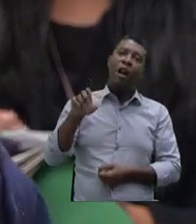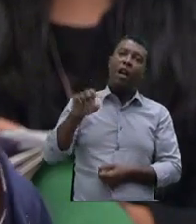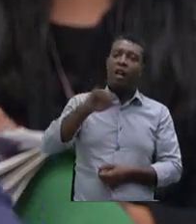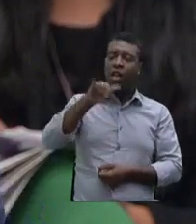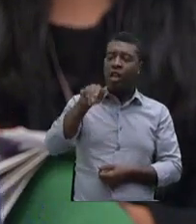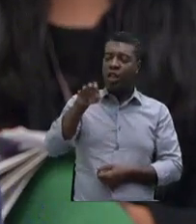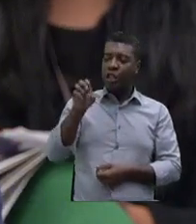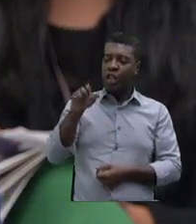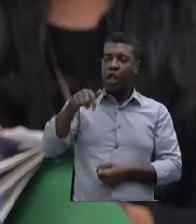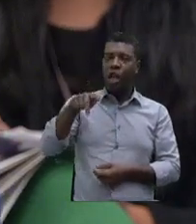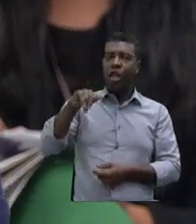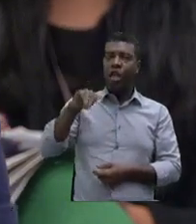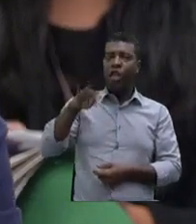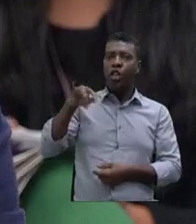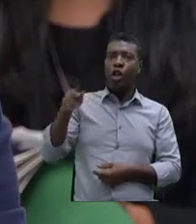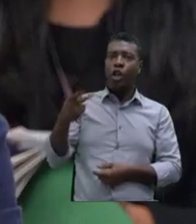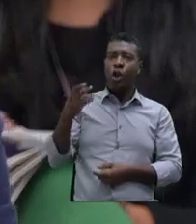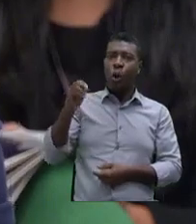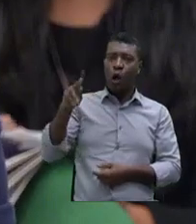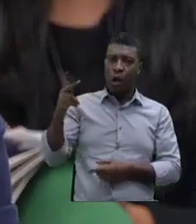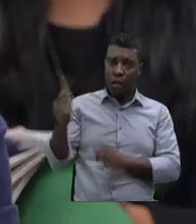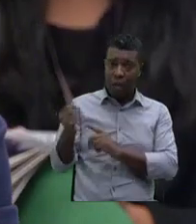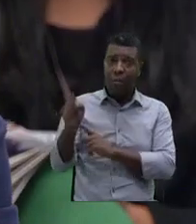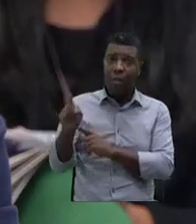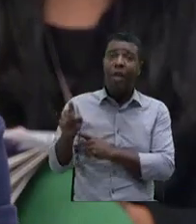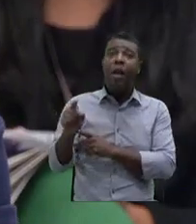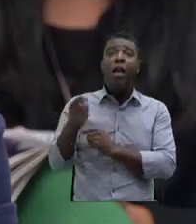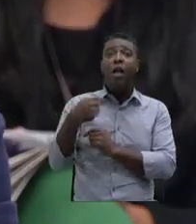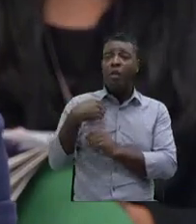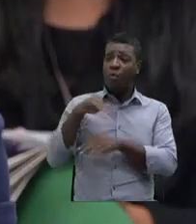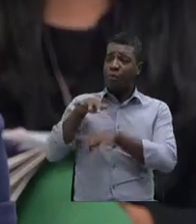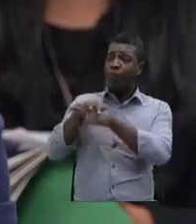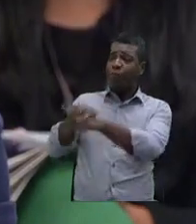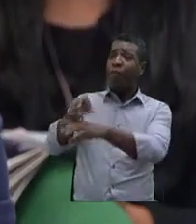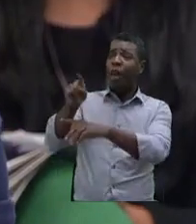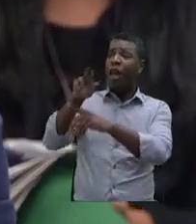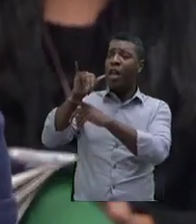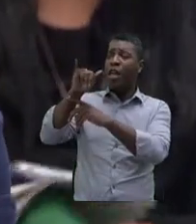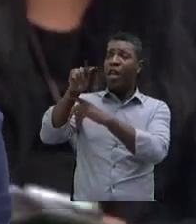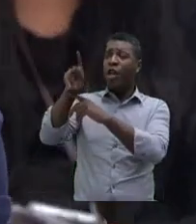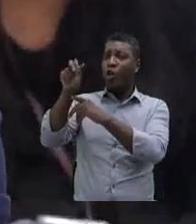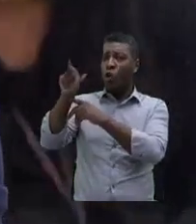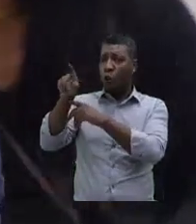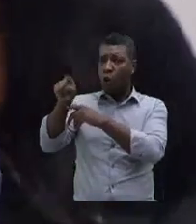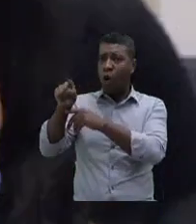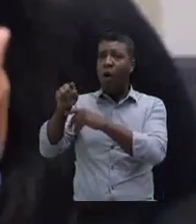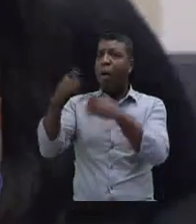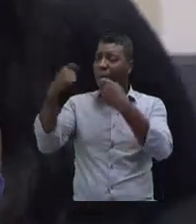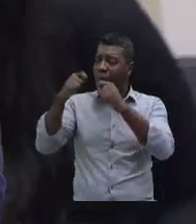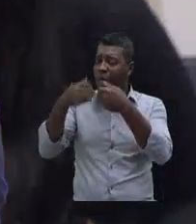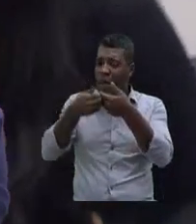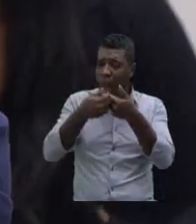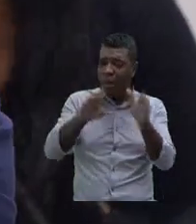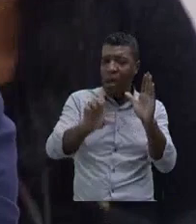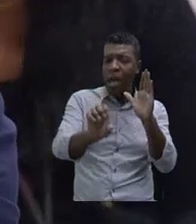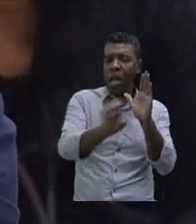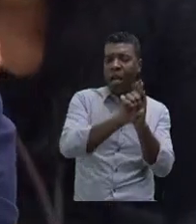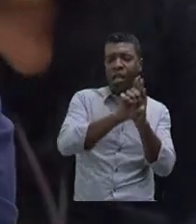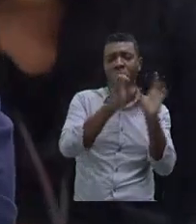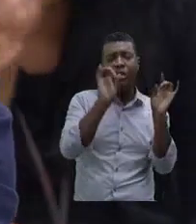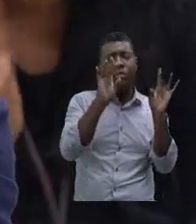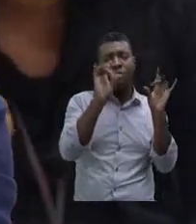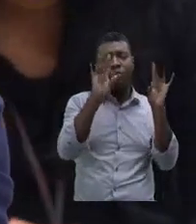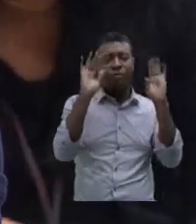dia, eu falei para o Igor, que está ali, para a gente abrir nas leis agora editais específicos para o Vale